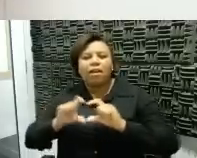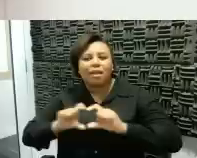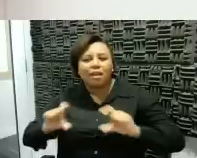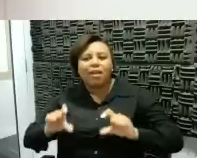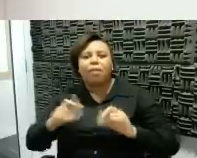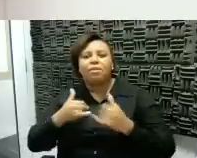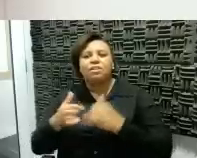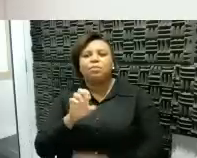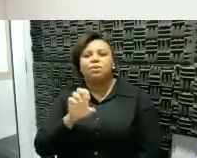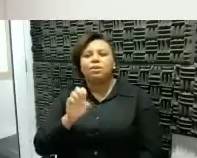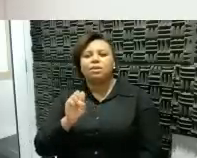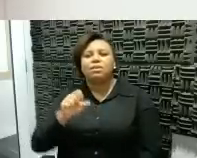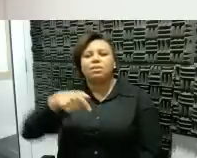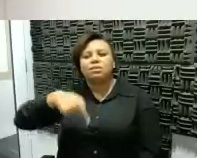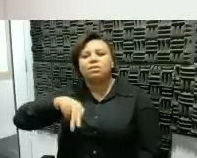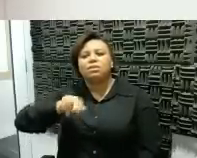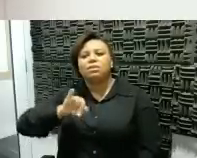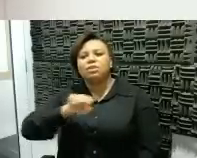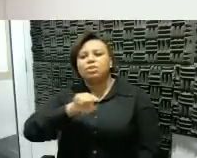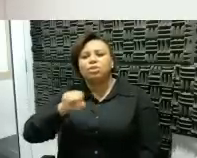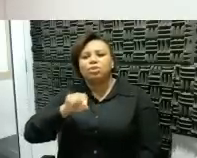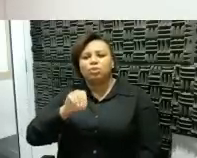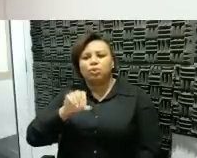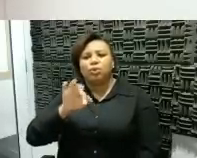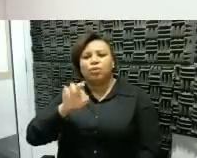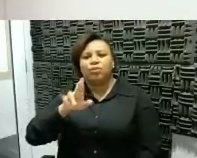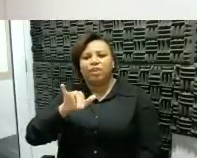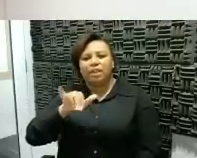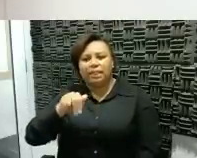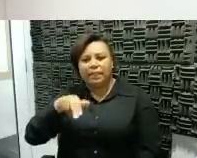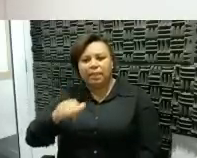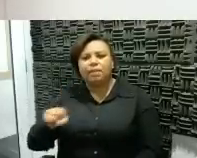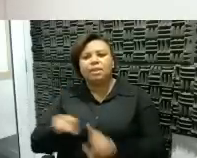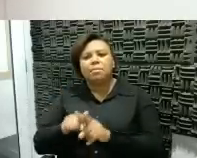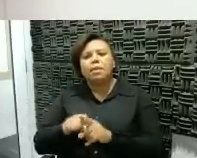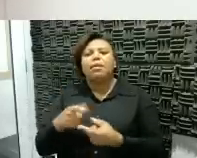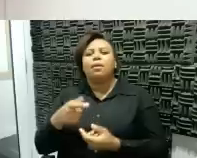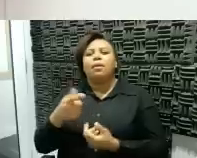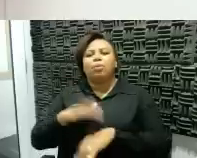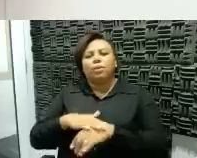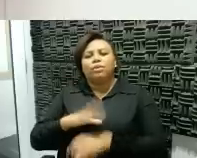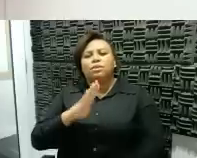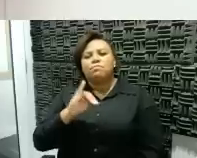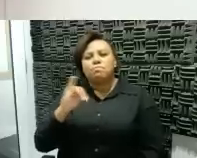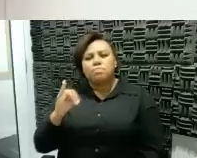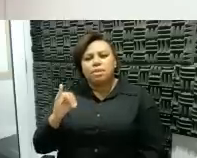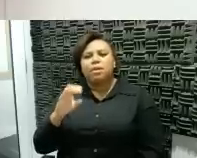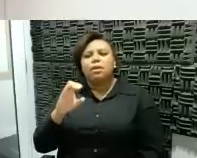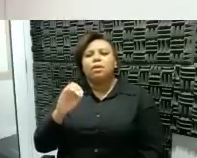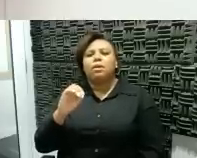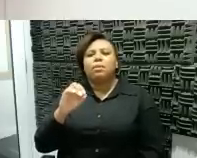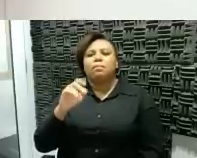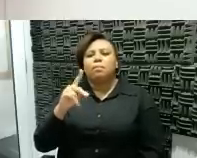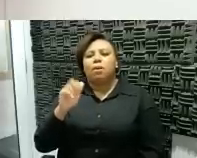ã a bipolaridade né ou a depressão muitas vezes realmente